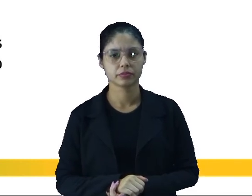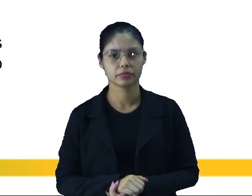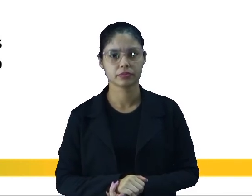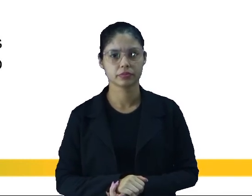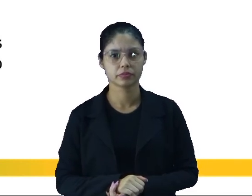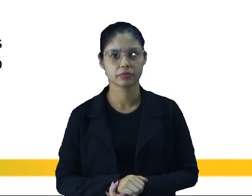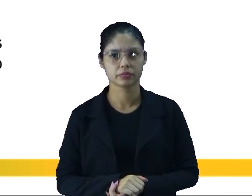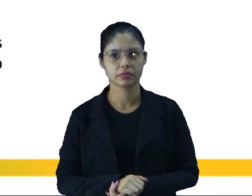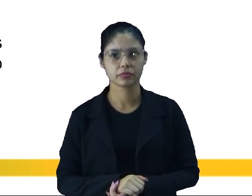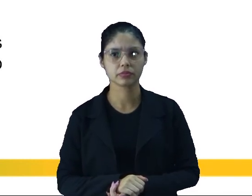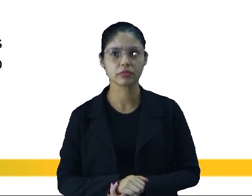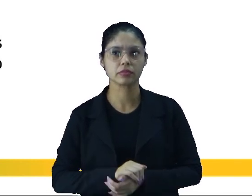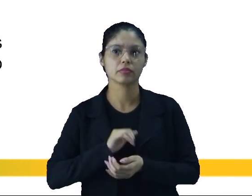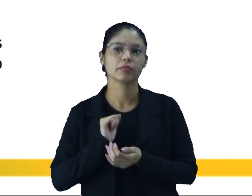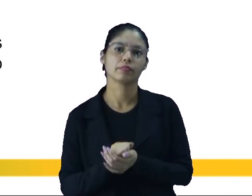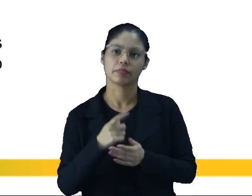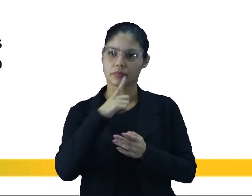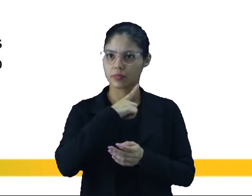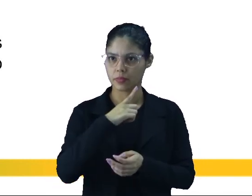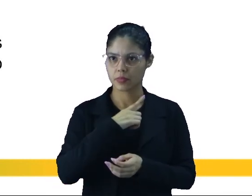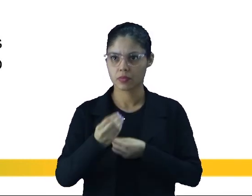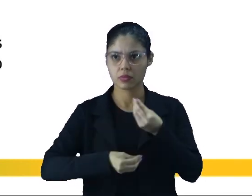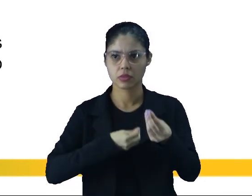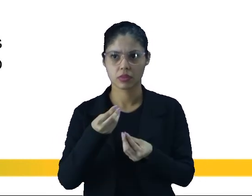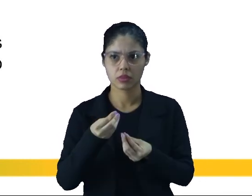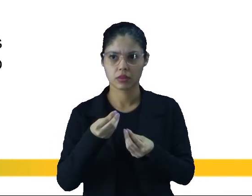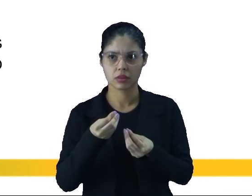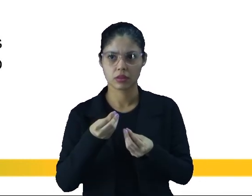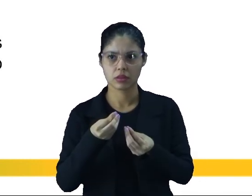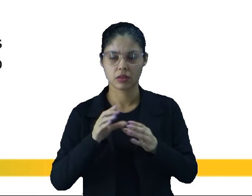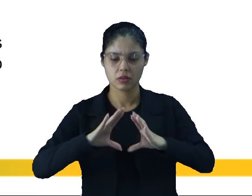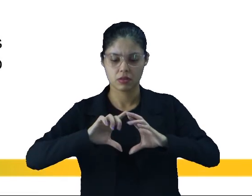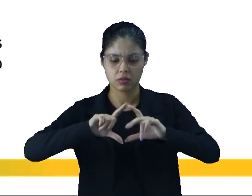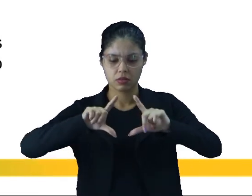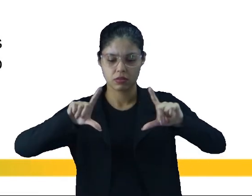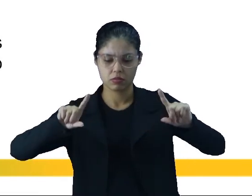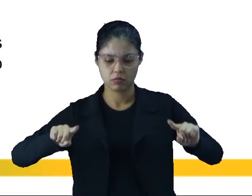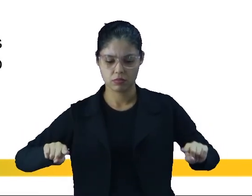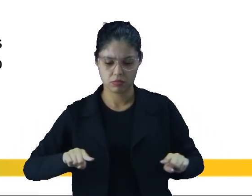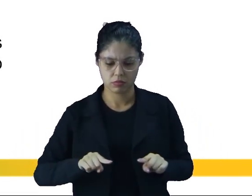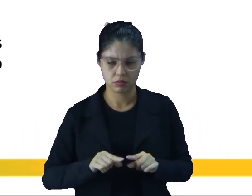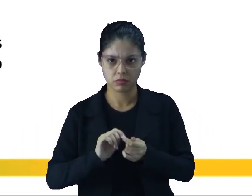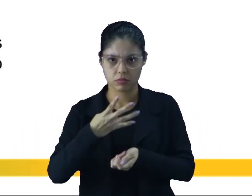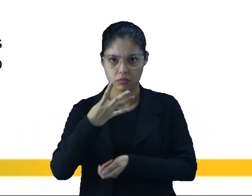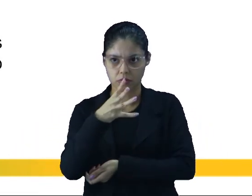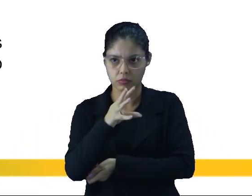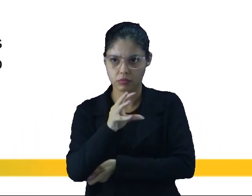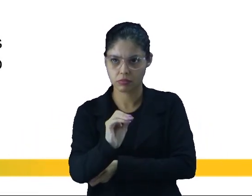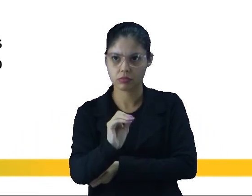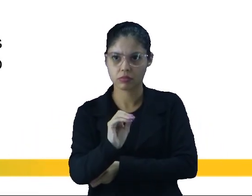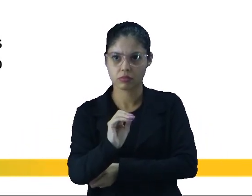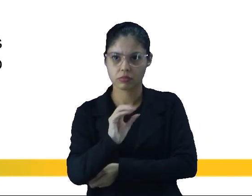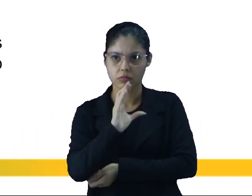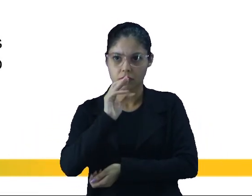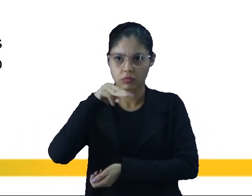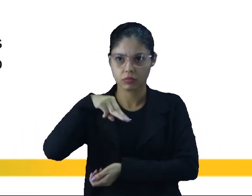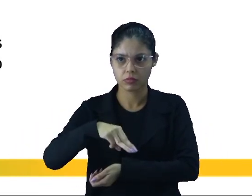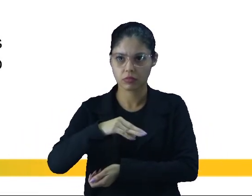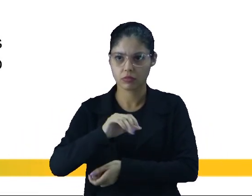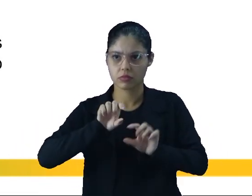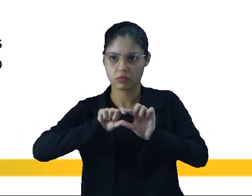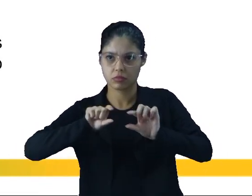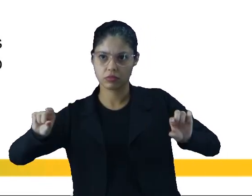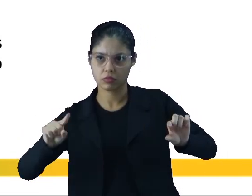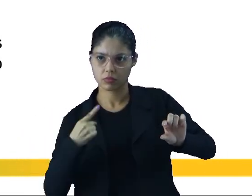Tá? Então aqui, ó, em um recipiente com forma de um paralelepípedo retângulo com 40 centímetros de comprimento, 25 de largura